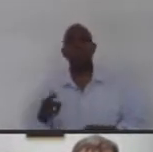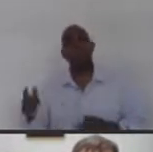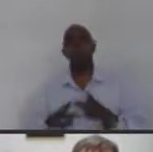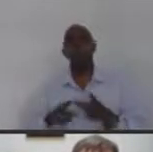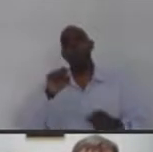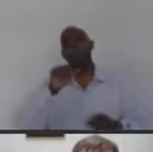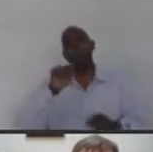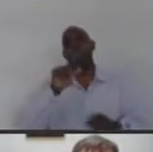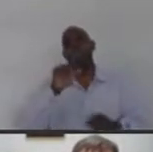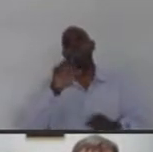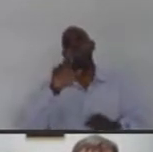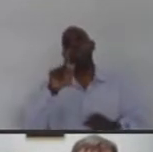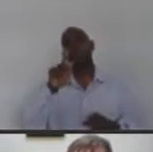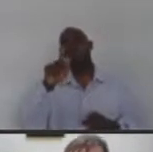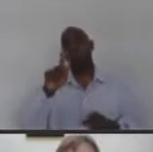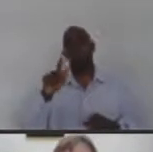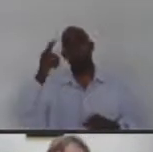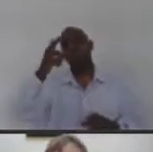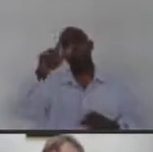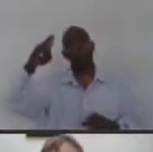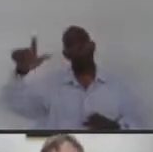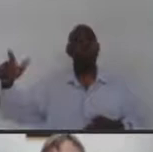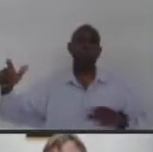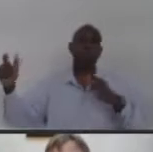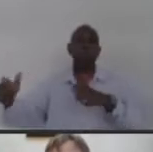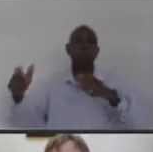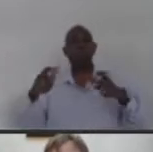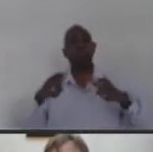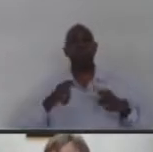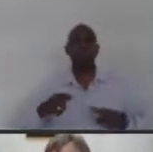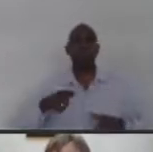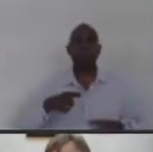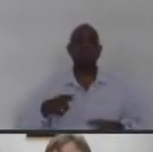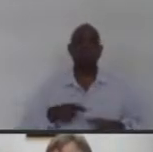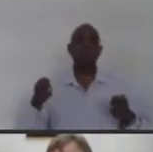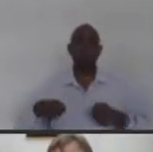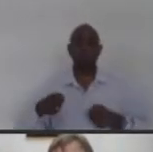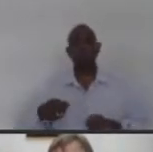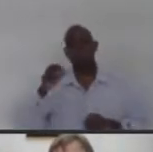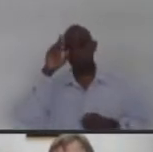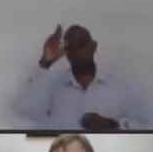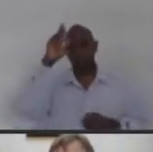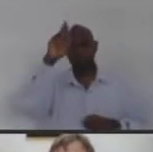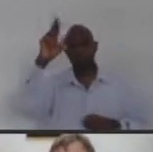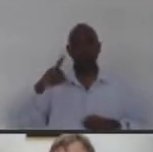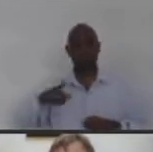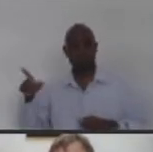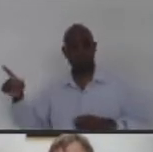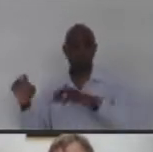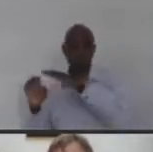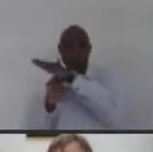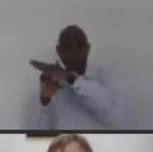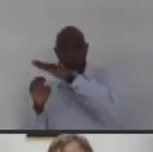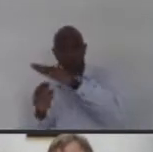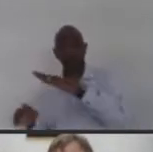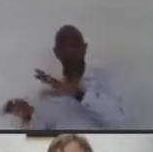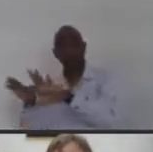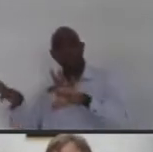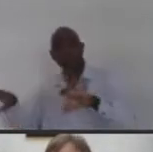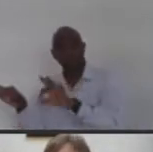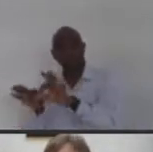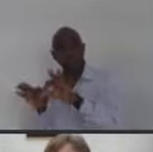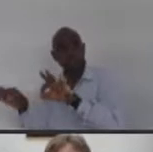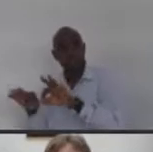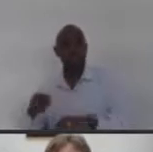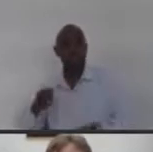e outros bairros, nós temos que colocar a responsabilidade para a concessionária. Não pode atribuir